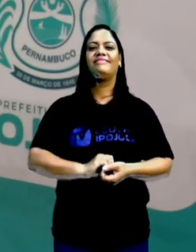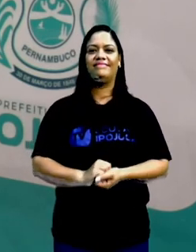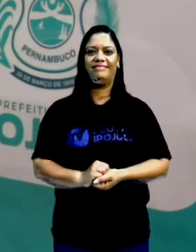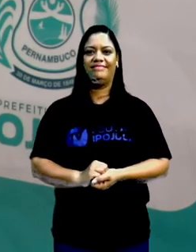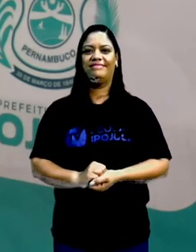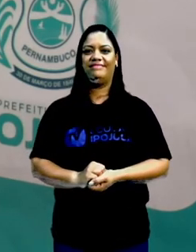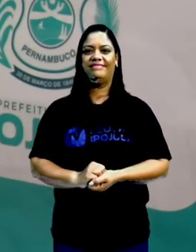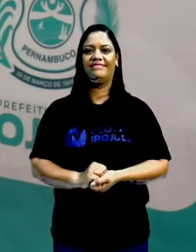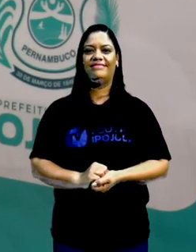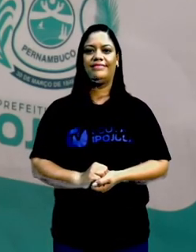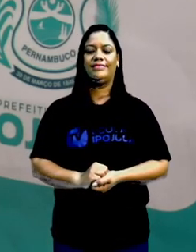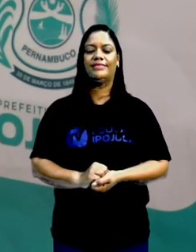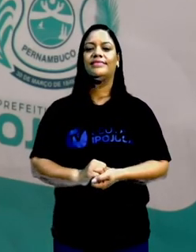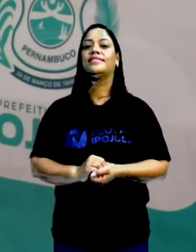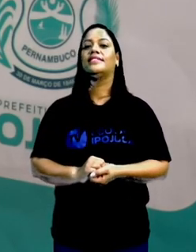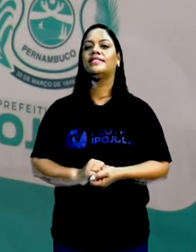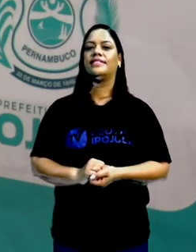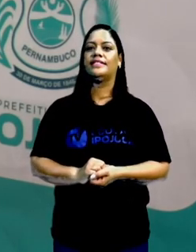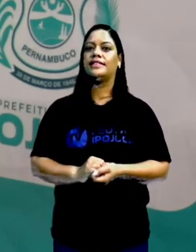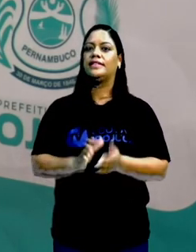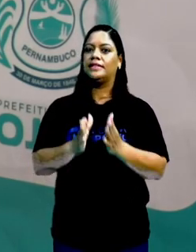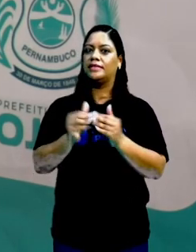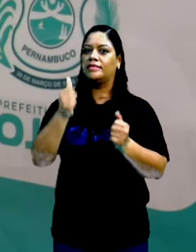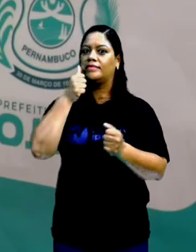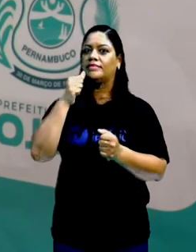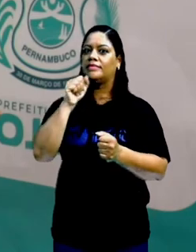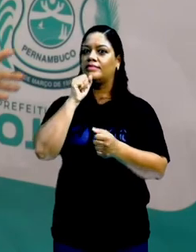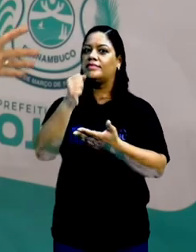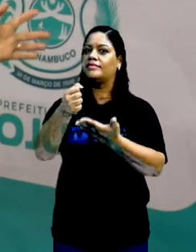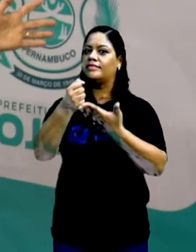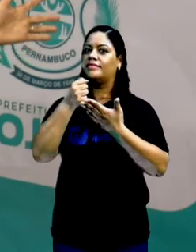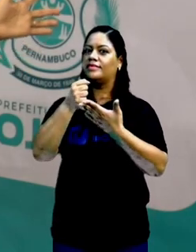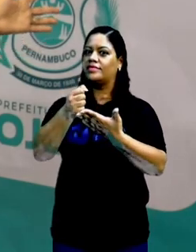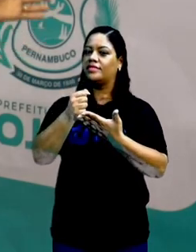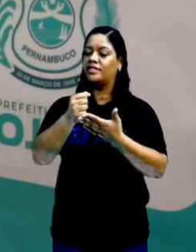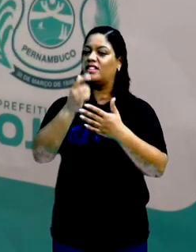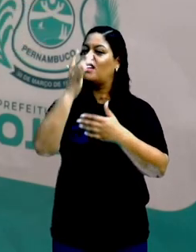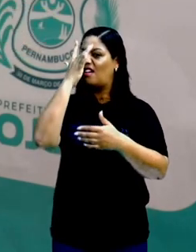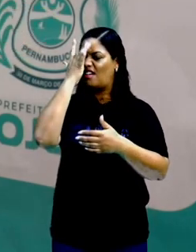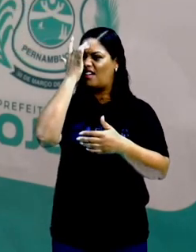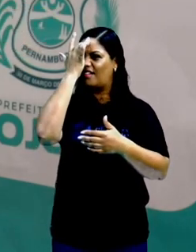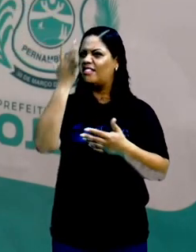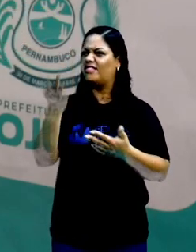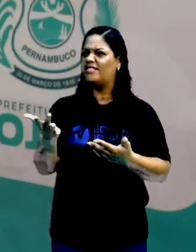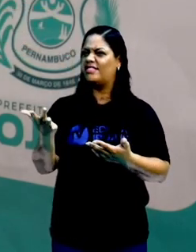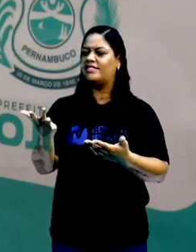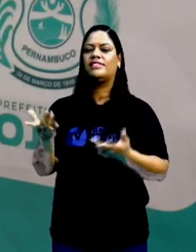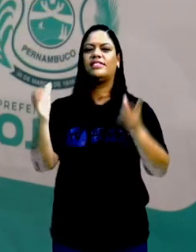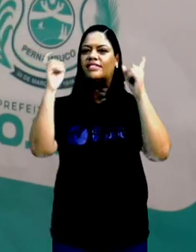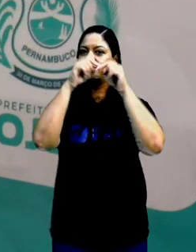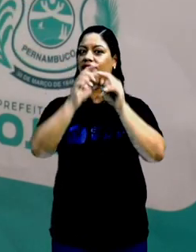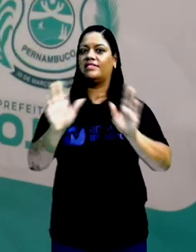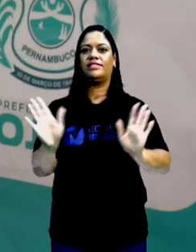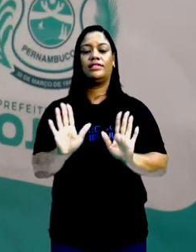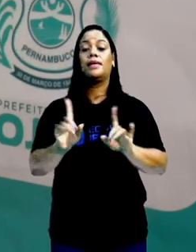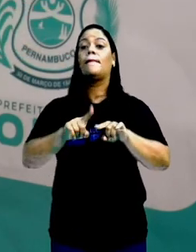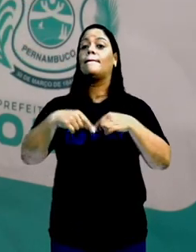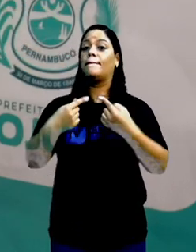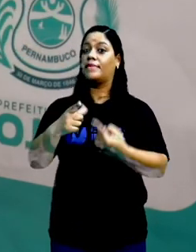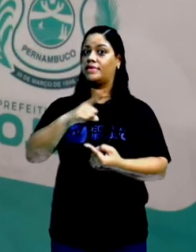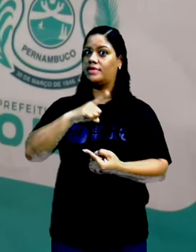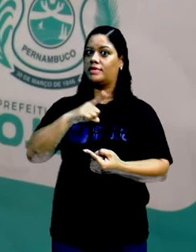e depois pede amanhã se tiver dificuldade, que eu acho que ninguém vai ter dificuldade aí para resolver isso. Mas se